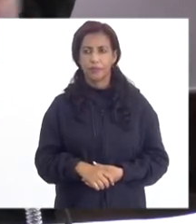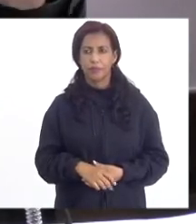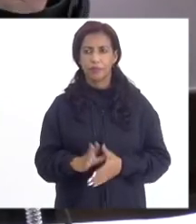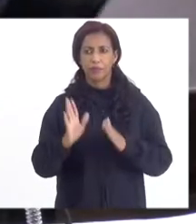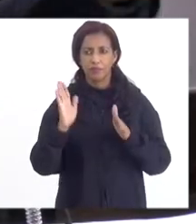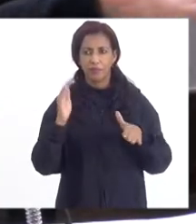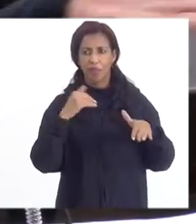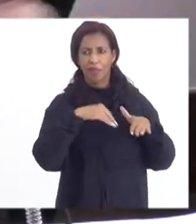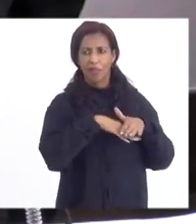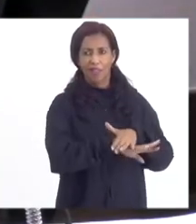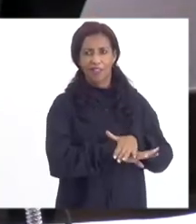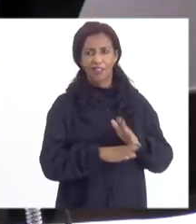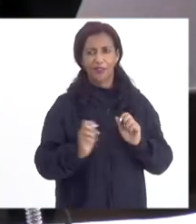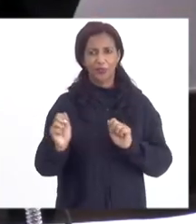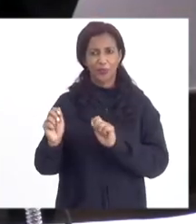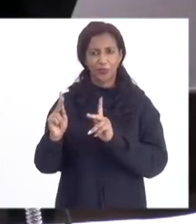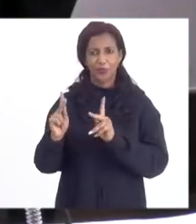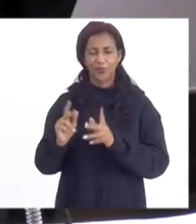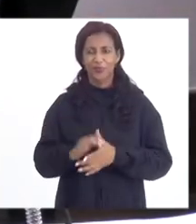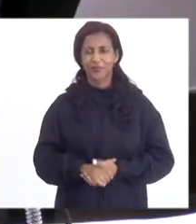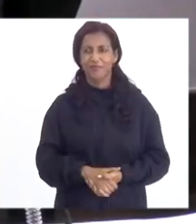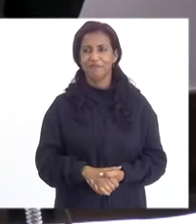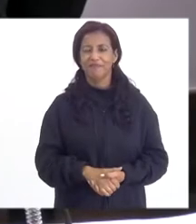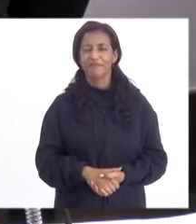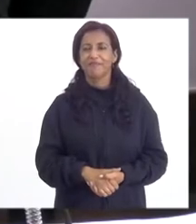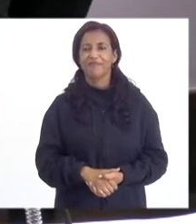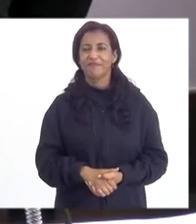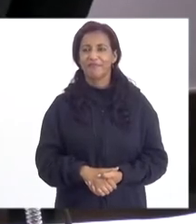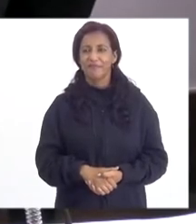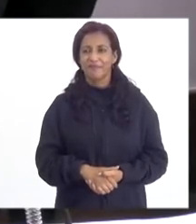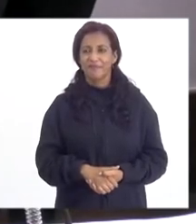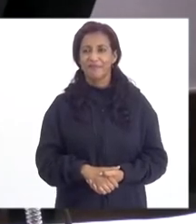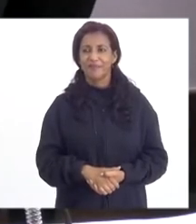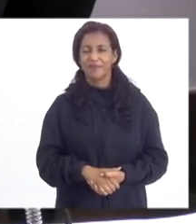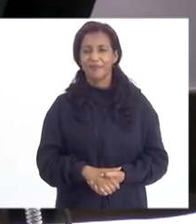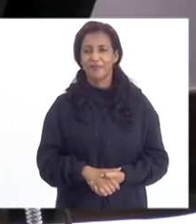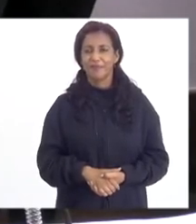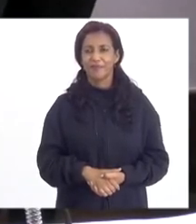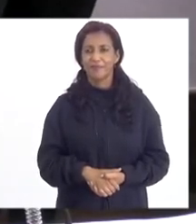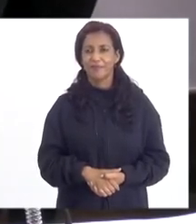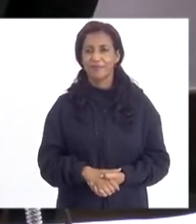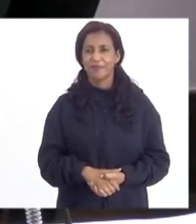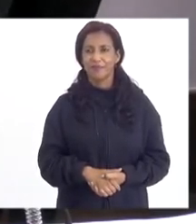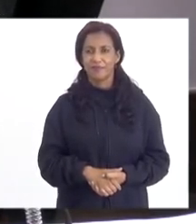Foi ao arquivo. Ele está arquivado. Tá, ok. Não, você está ali, vai ser mais fácil agora.